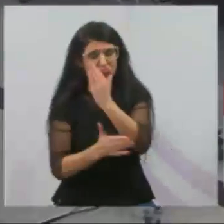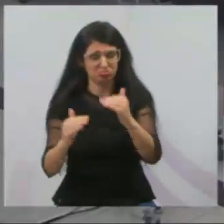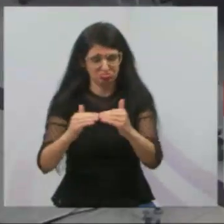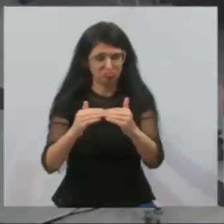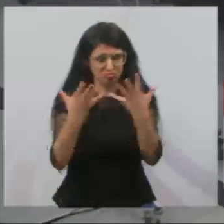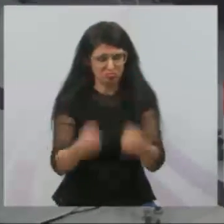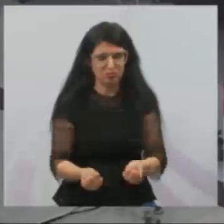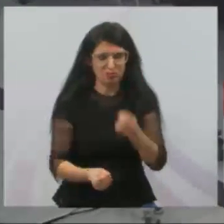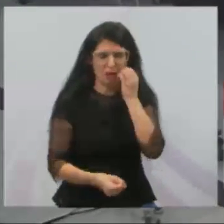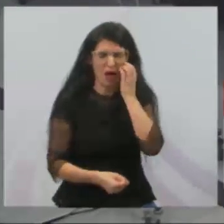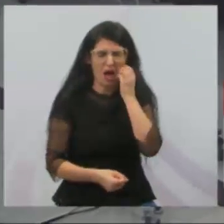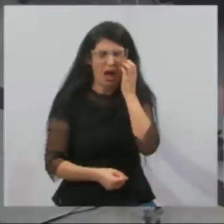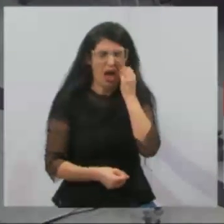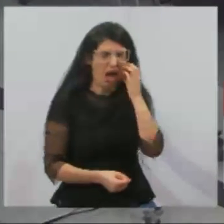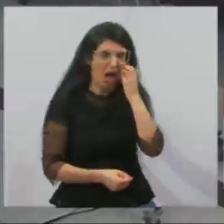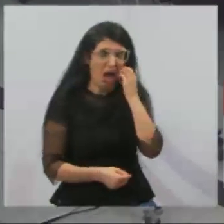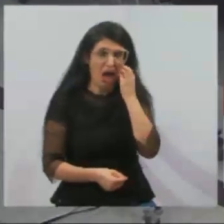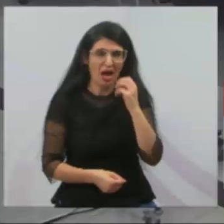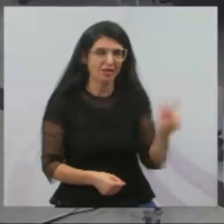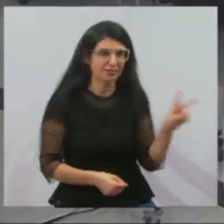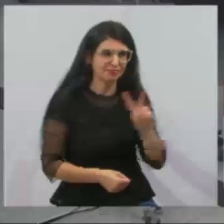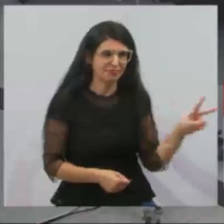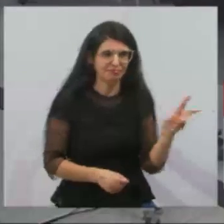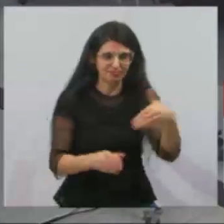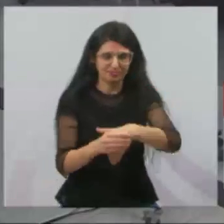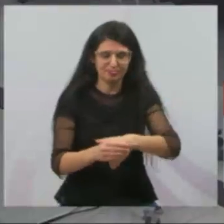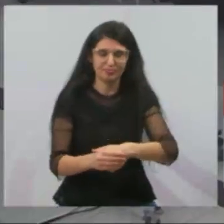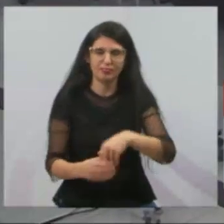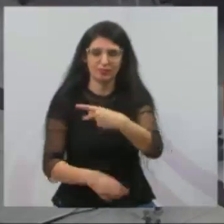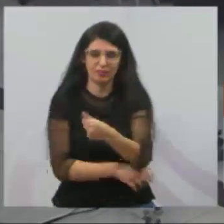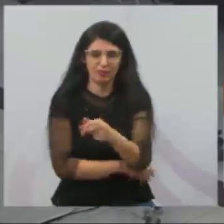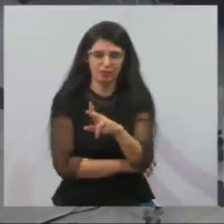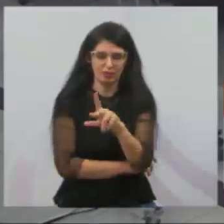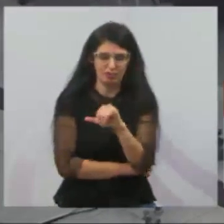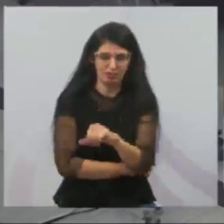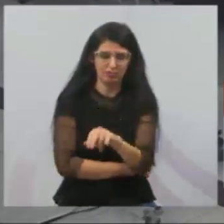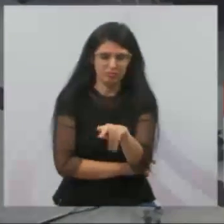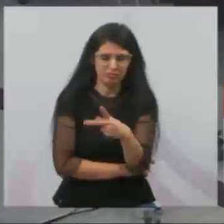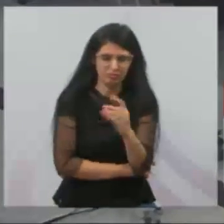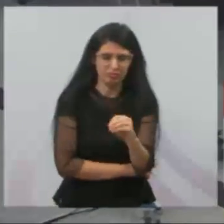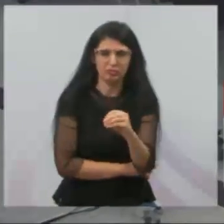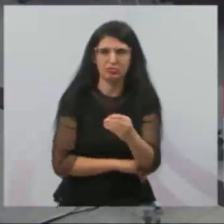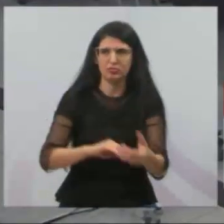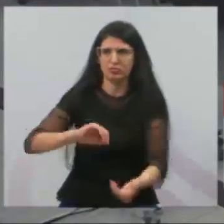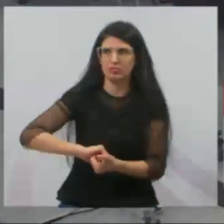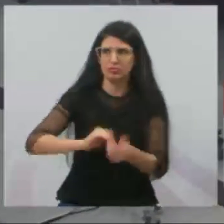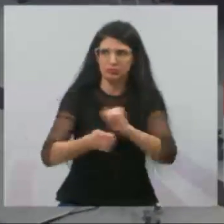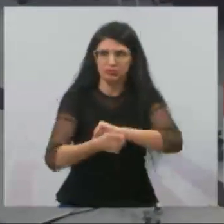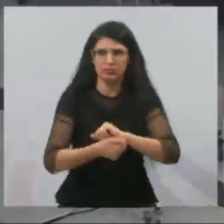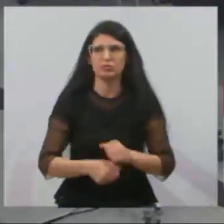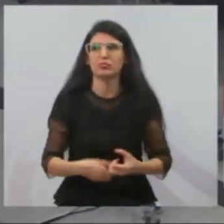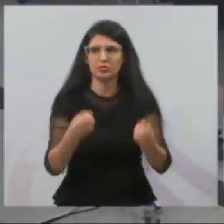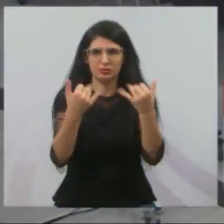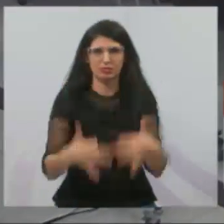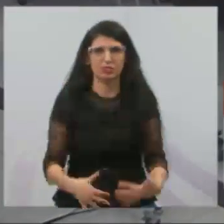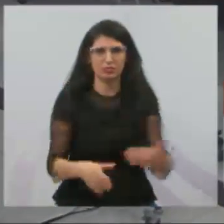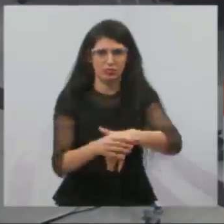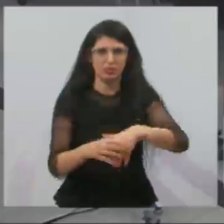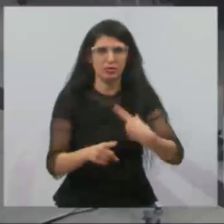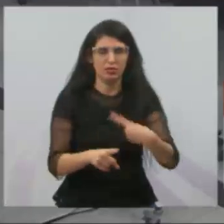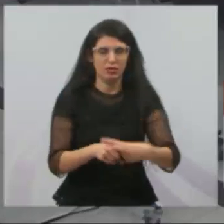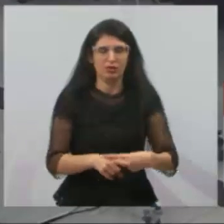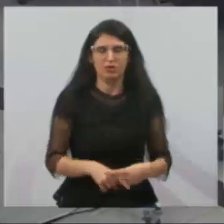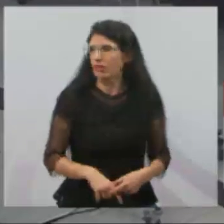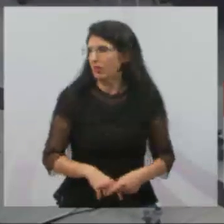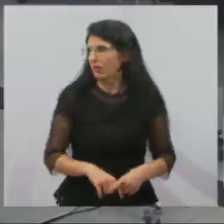Como vota o vereador Paulinho do Esporte? Só justificando meu voto, senhor presidente. A